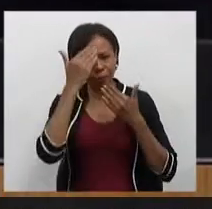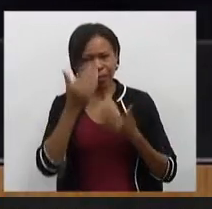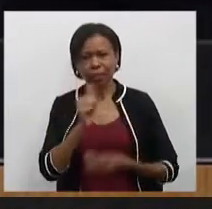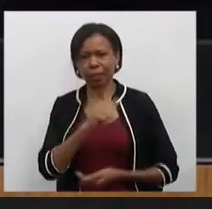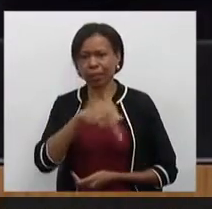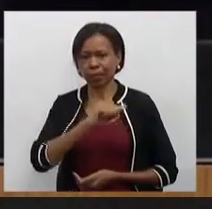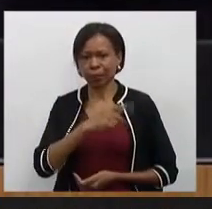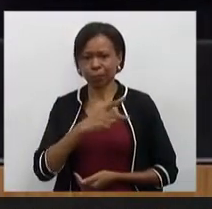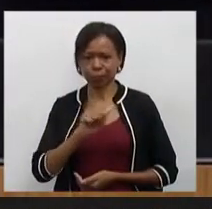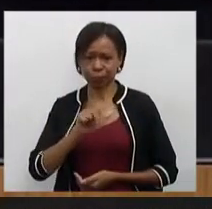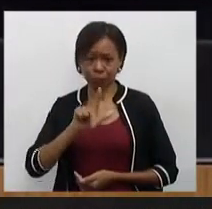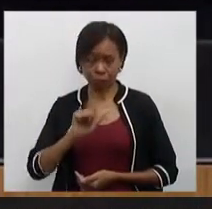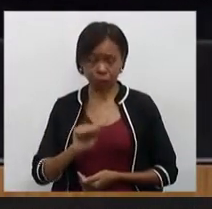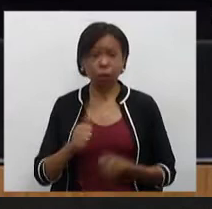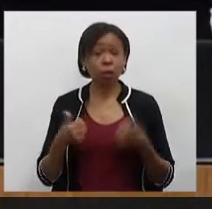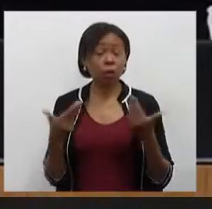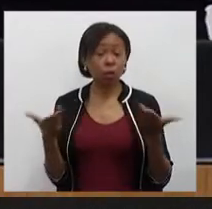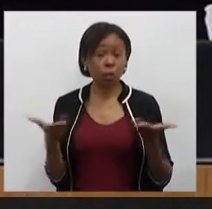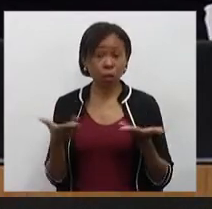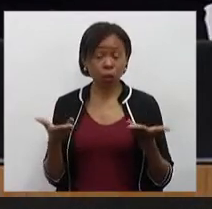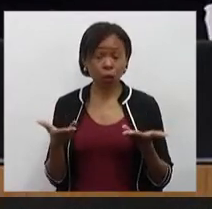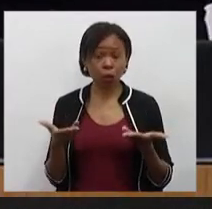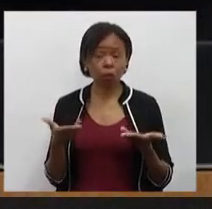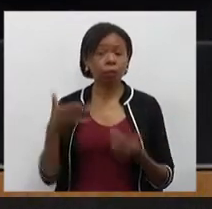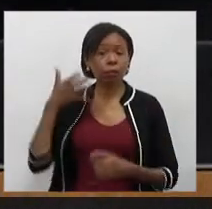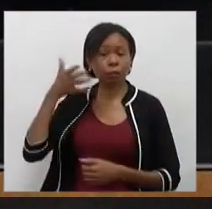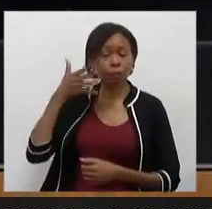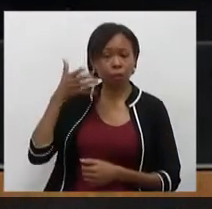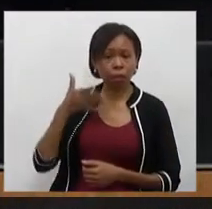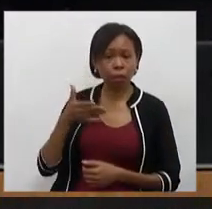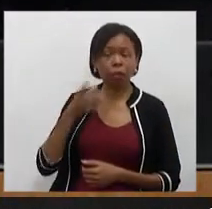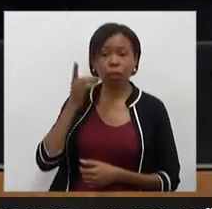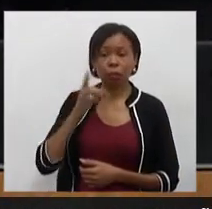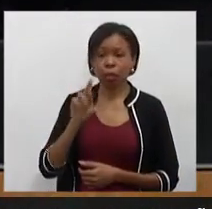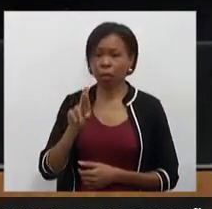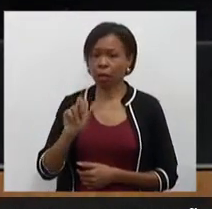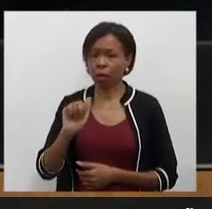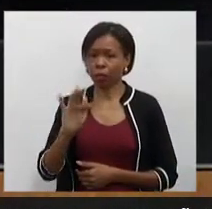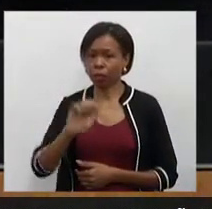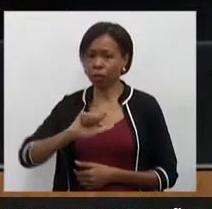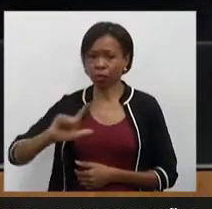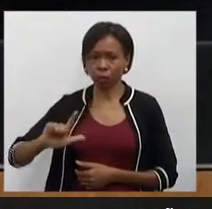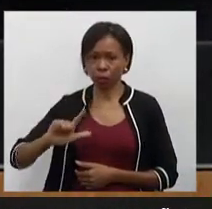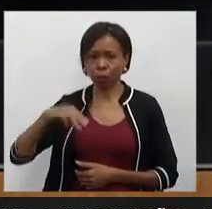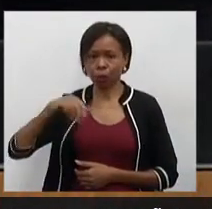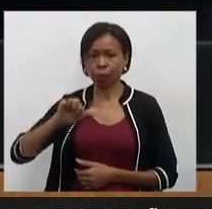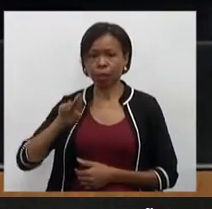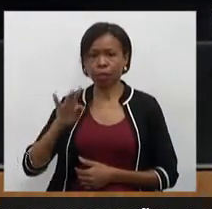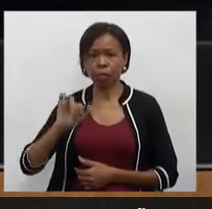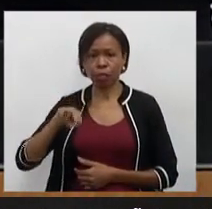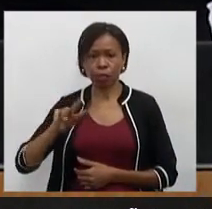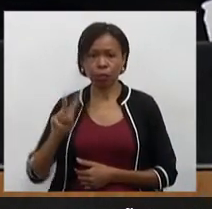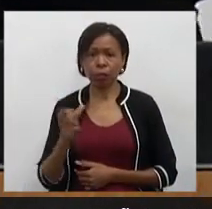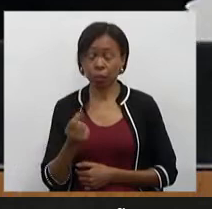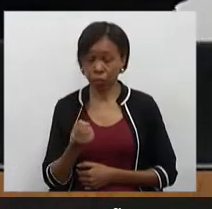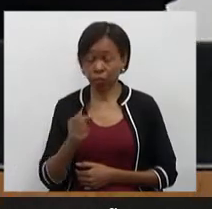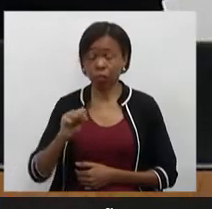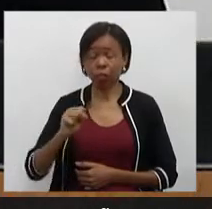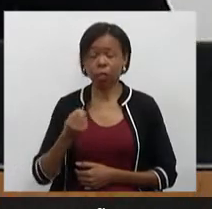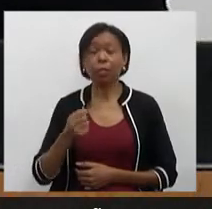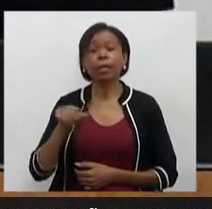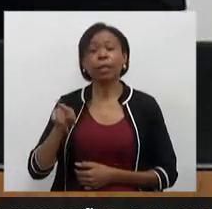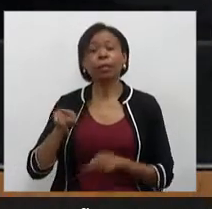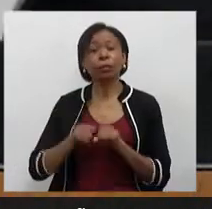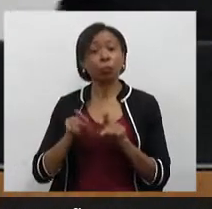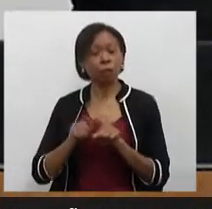Paula. Vamos passar aqui a fala para o deputado Rafael Martins, que está acompanhando também os trabalhos da comissão.